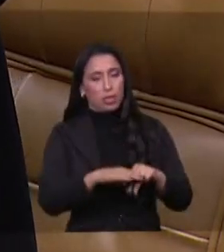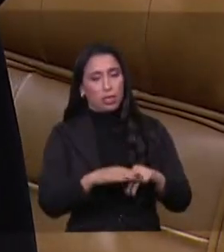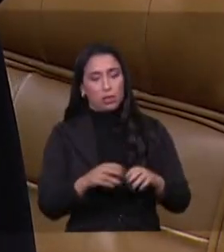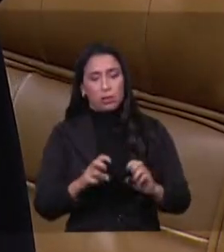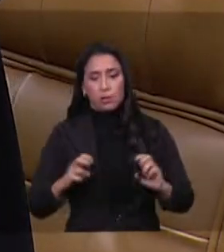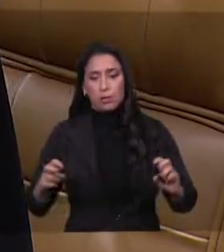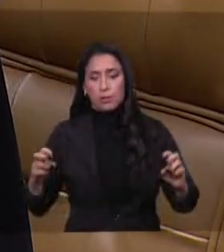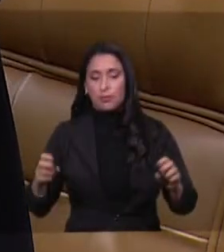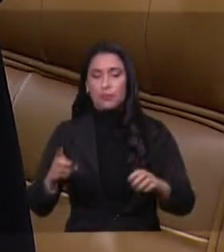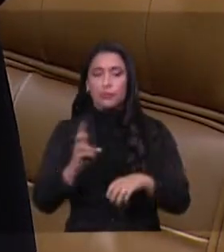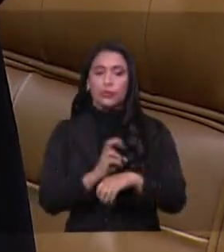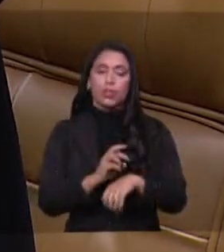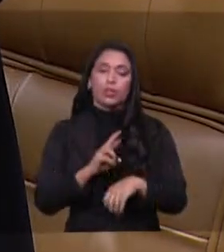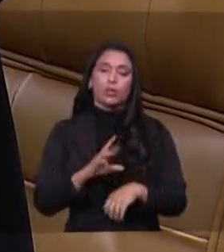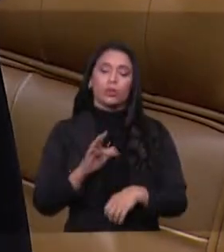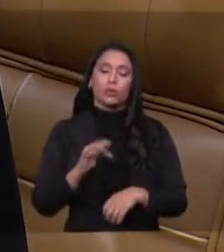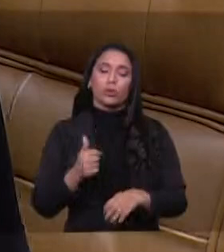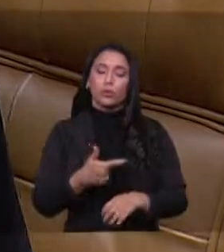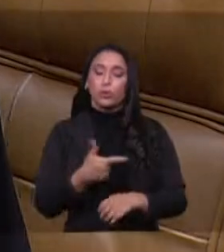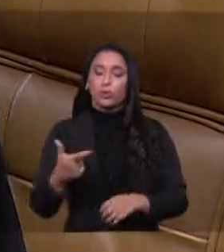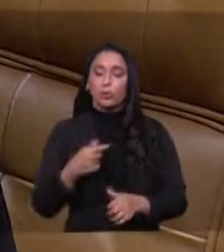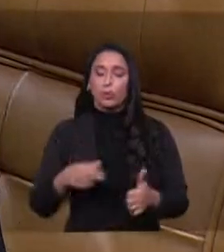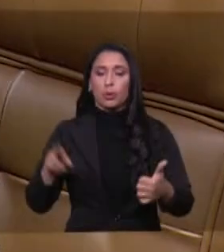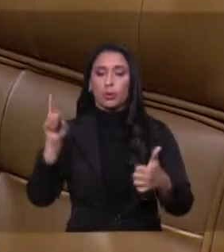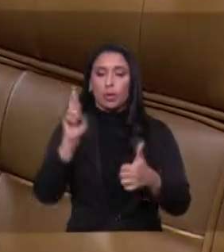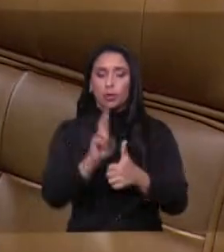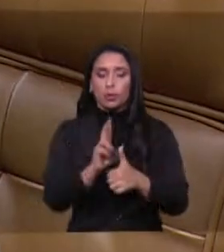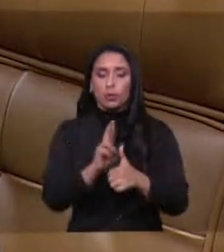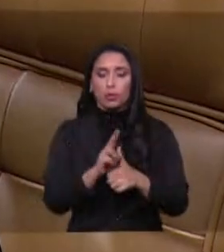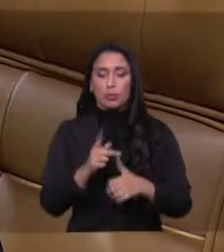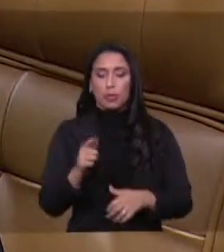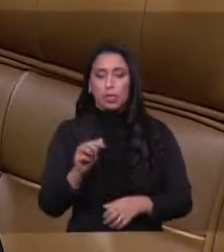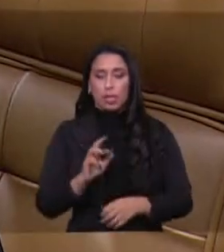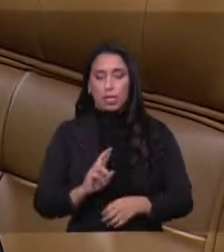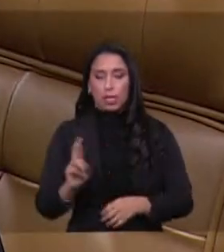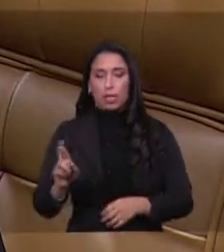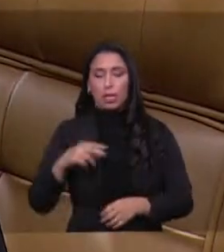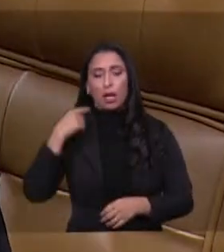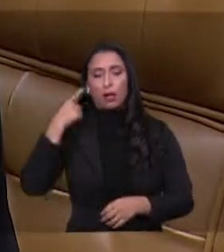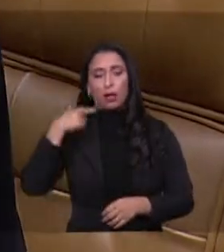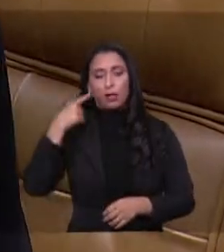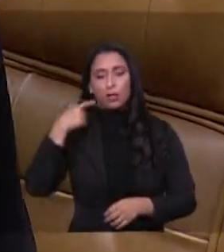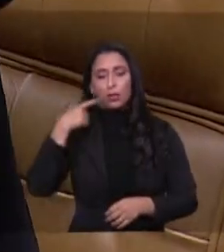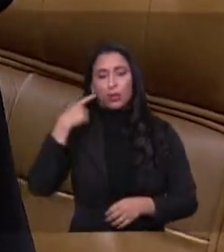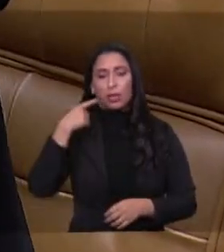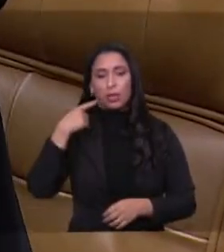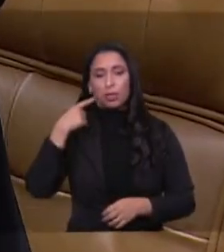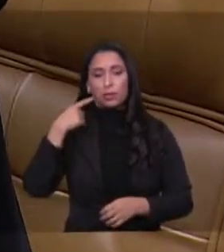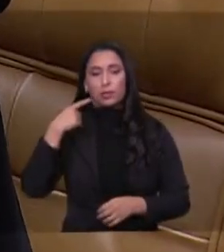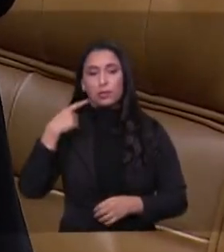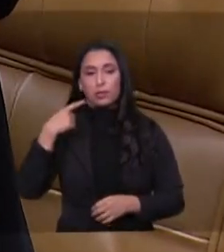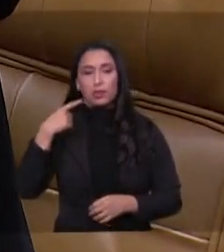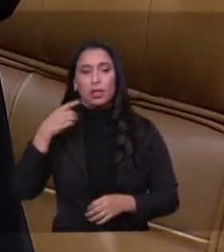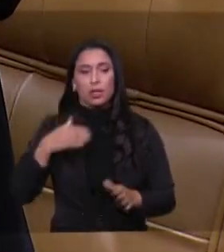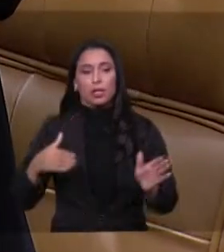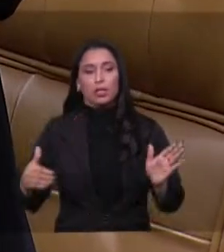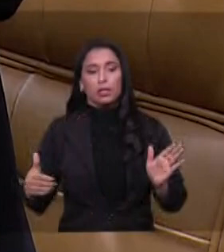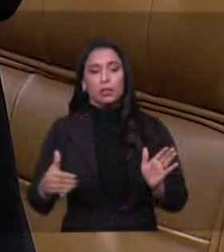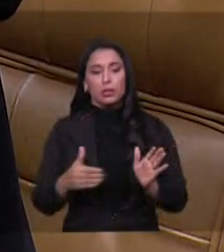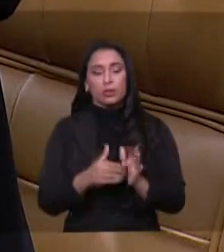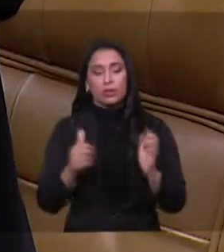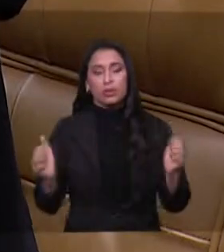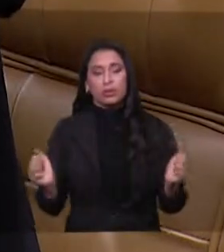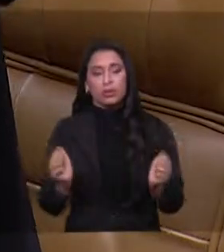o doutor Carlos Frederico. Homem branco, cabelos negros, halos, usa óculos de grau. Senhores advogados e todos que estão